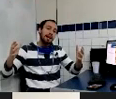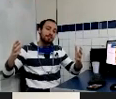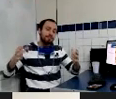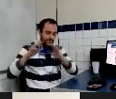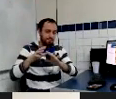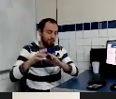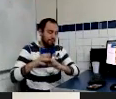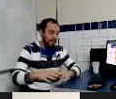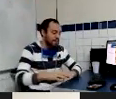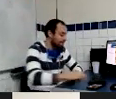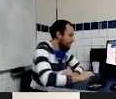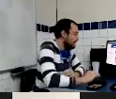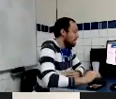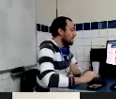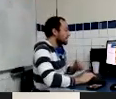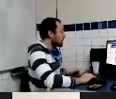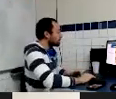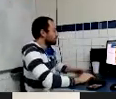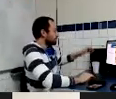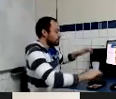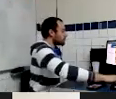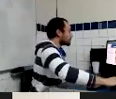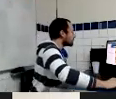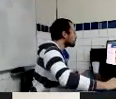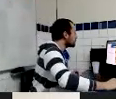cidade. Beleza? Então,